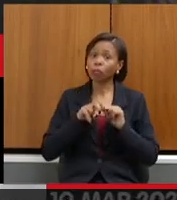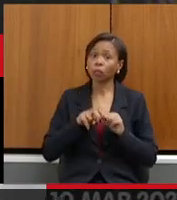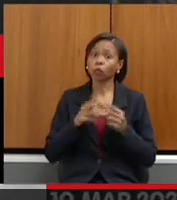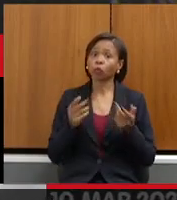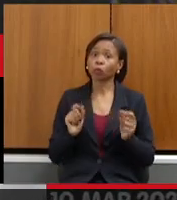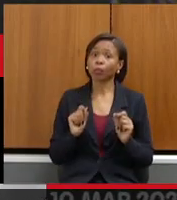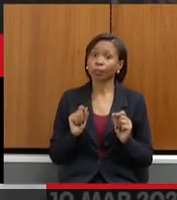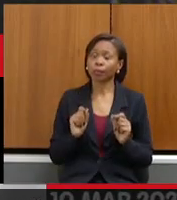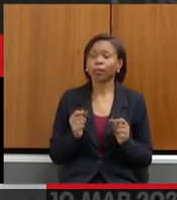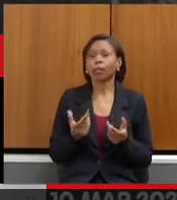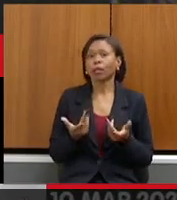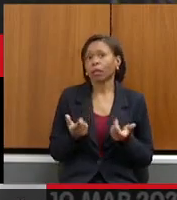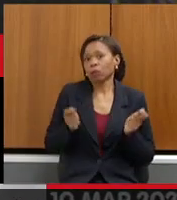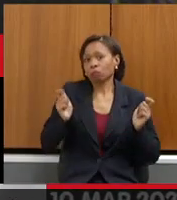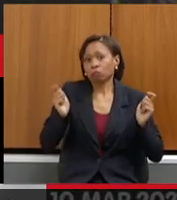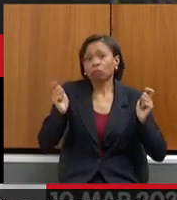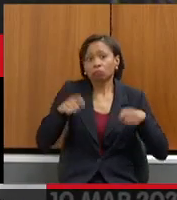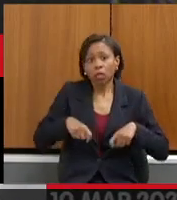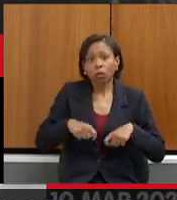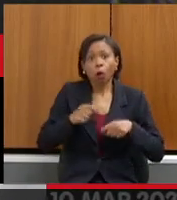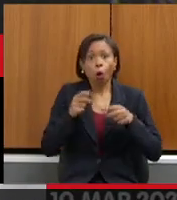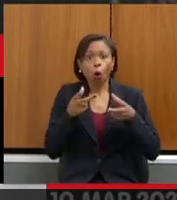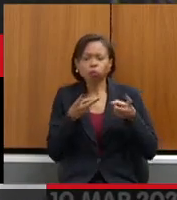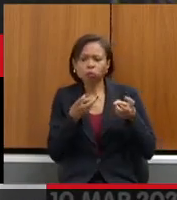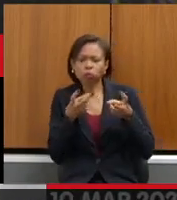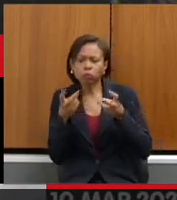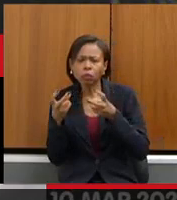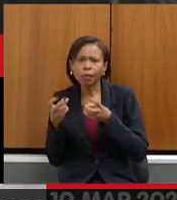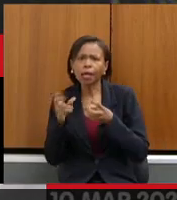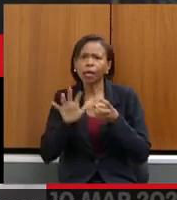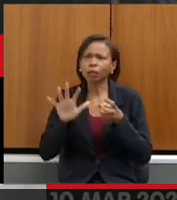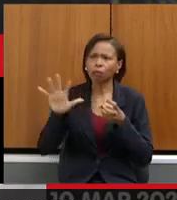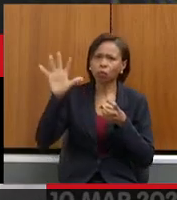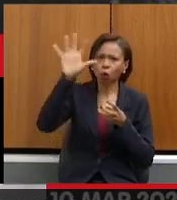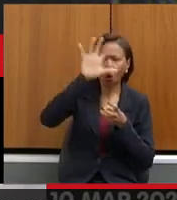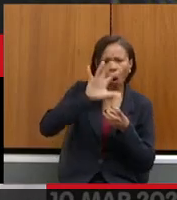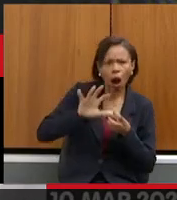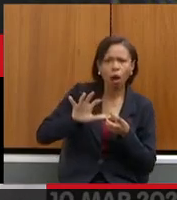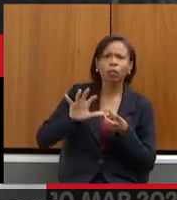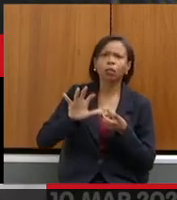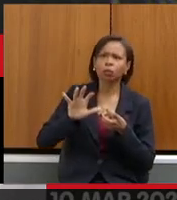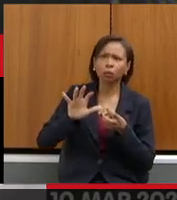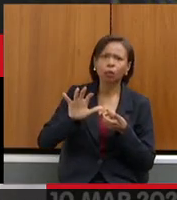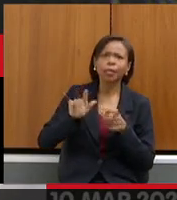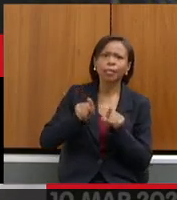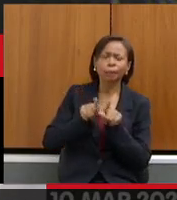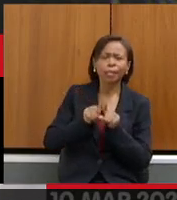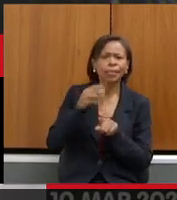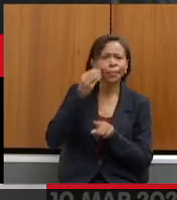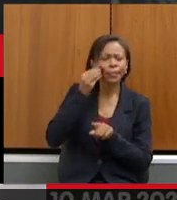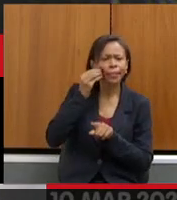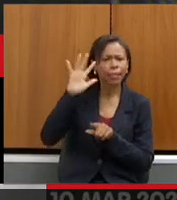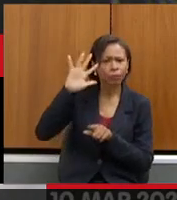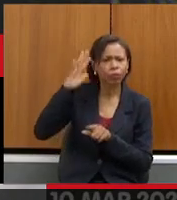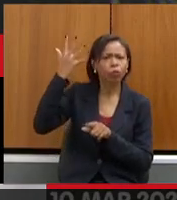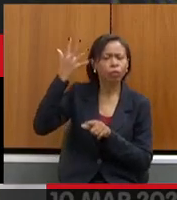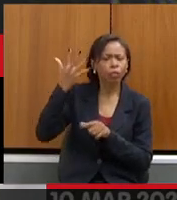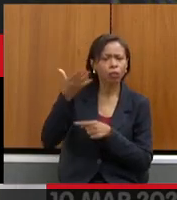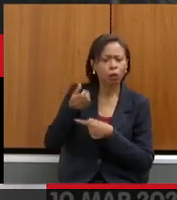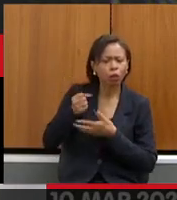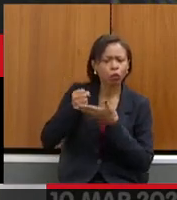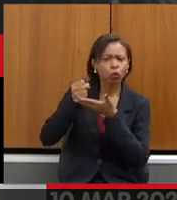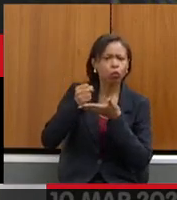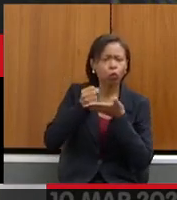depois podemos ouvir as regiões e também buscar soluções para as regiões ao